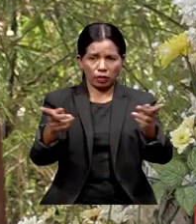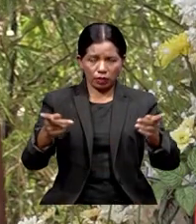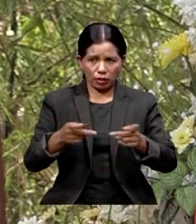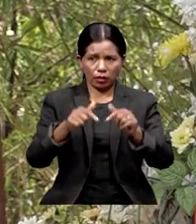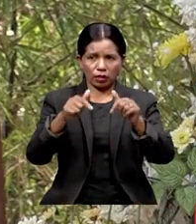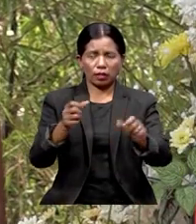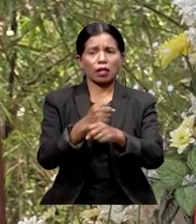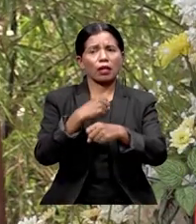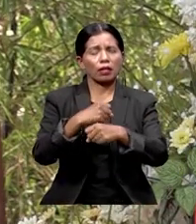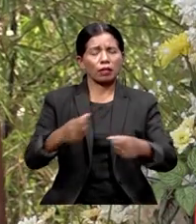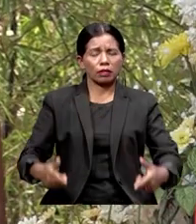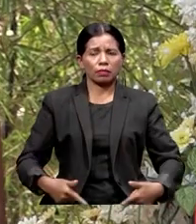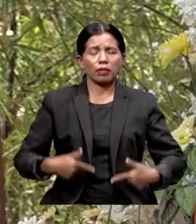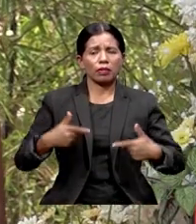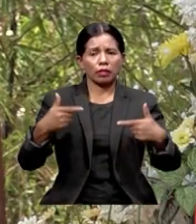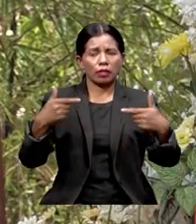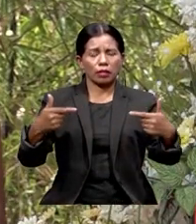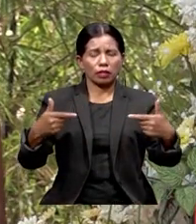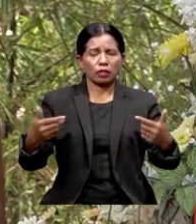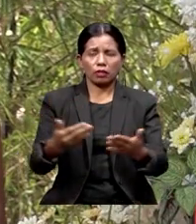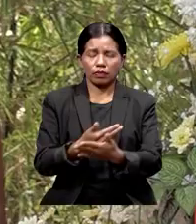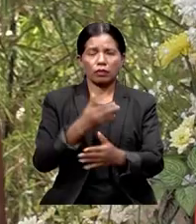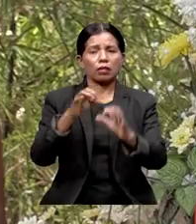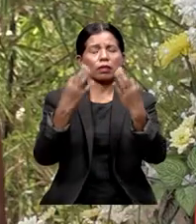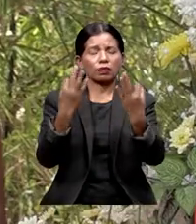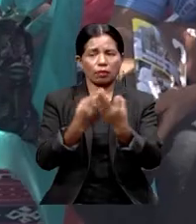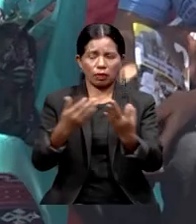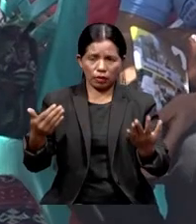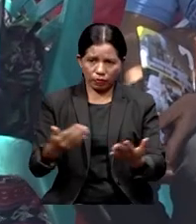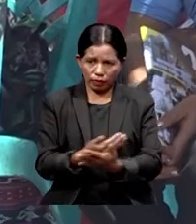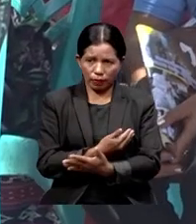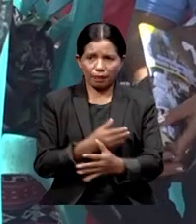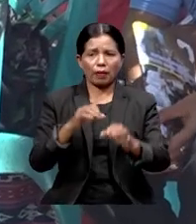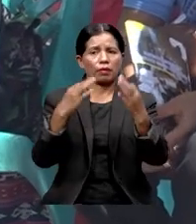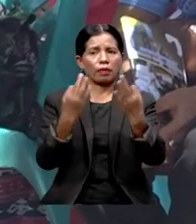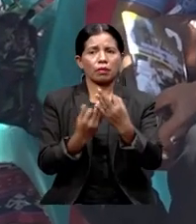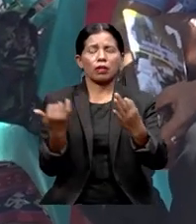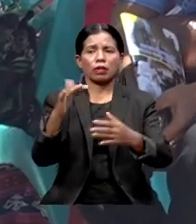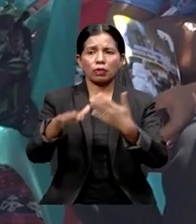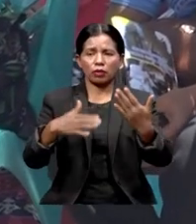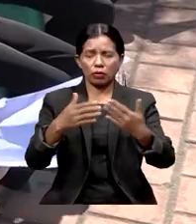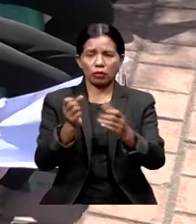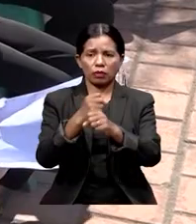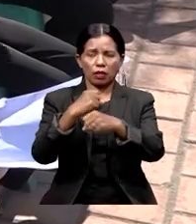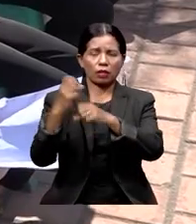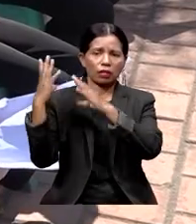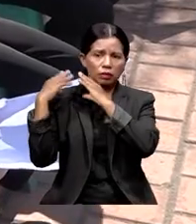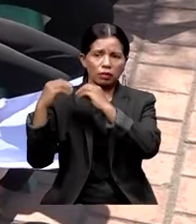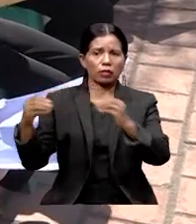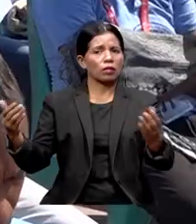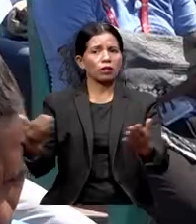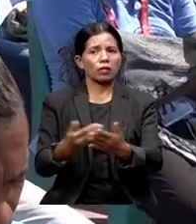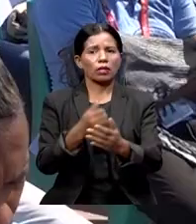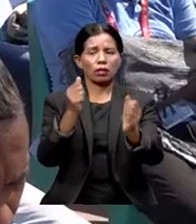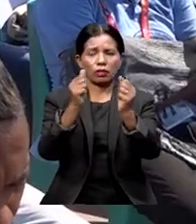Hala experiencia moris fon iha familia fon. Familia siramos hala experiencia fon o